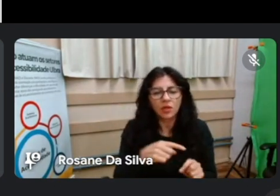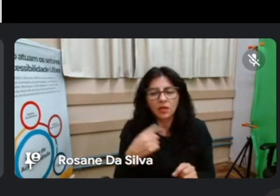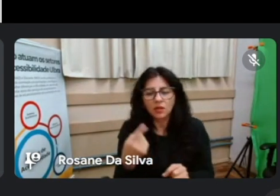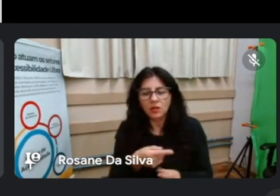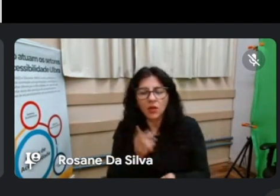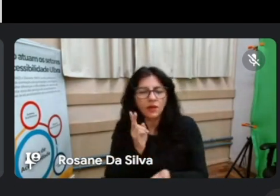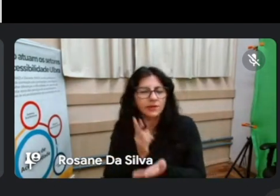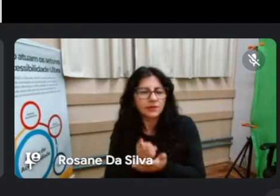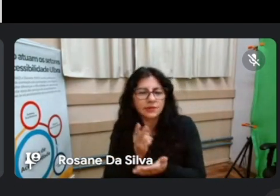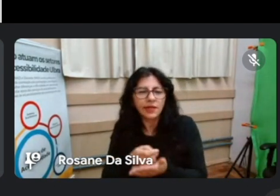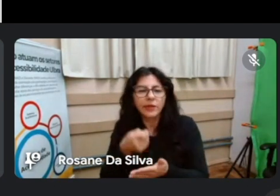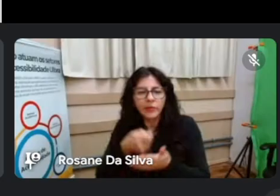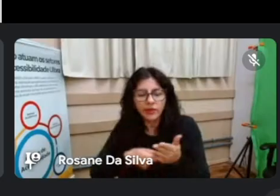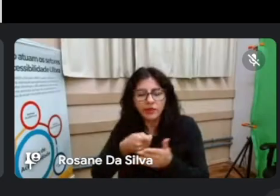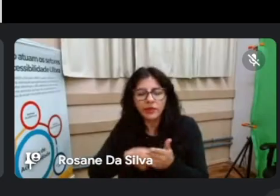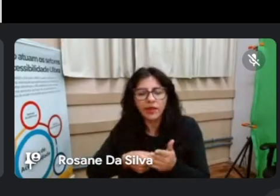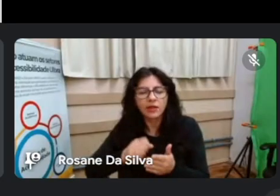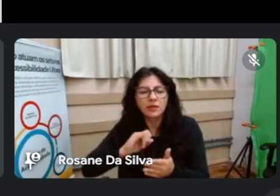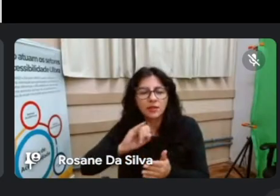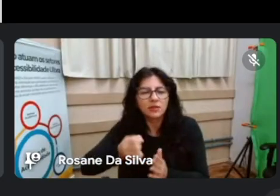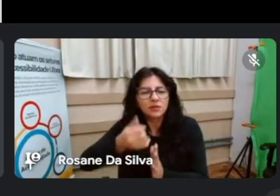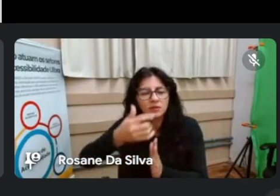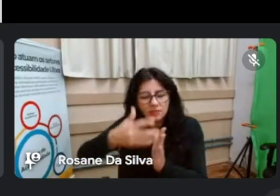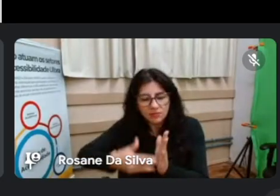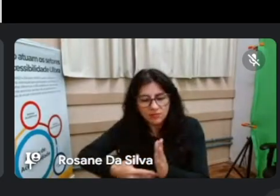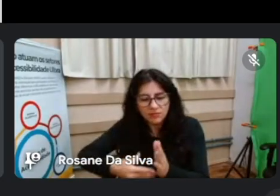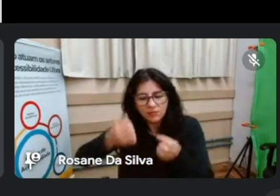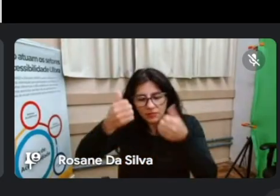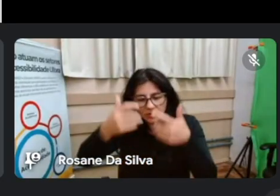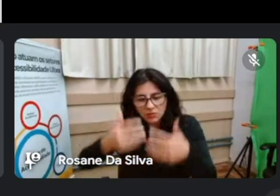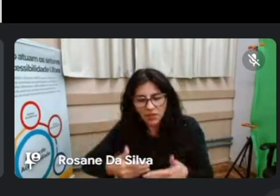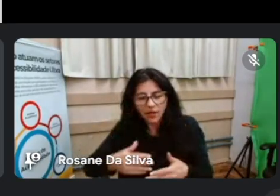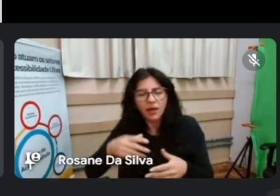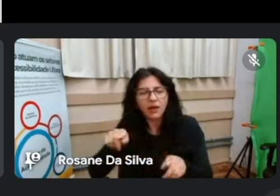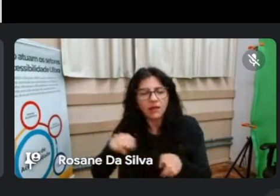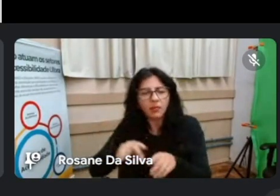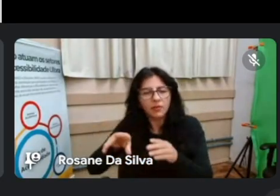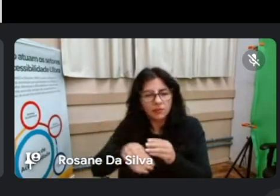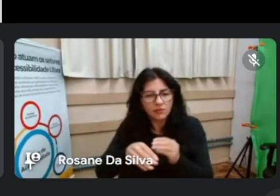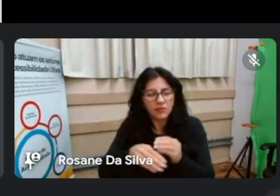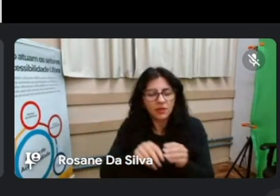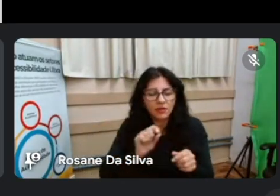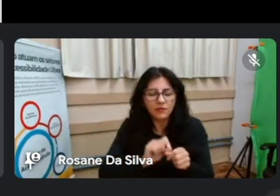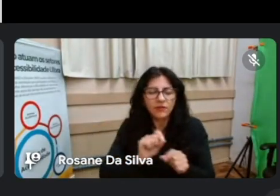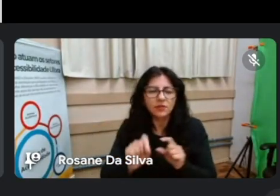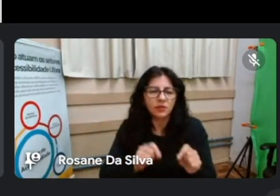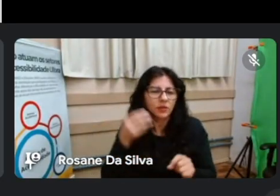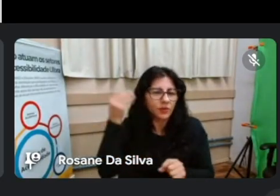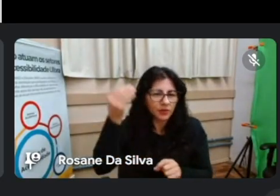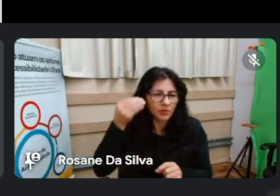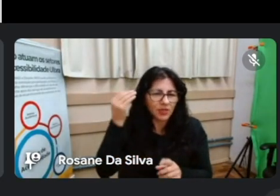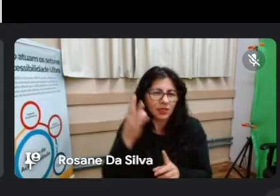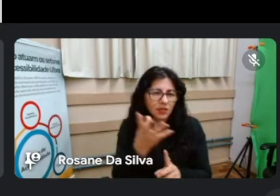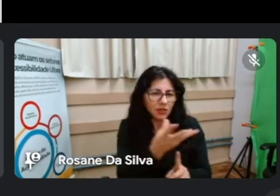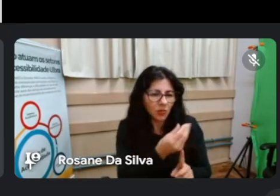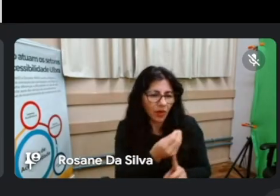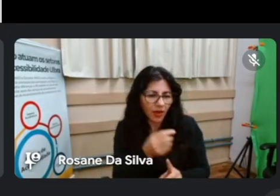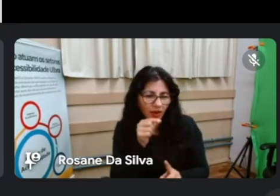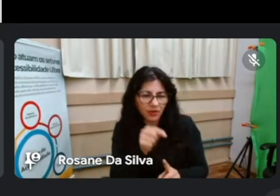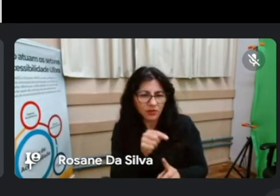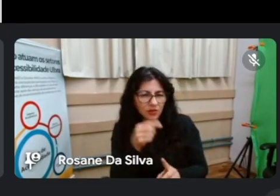justificar tentando incorporar né e tentando fazer com que a experiência com a arte seja um pouco